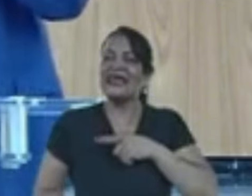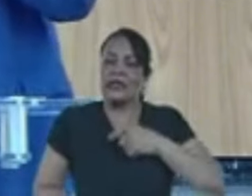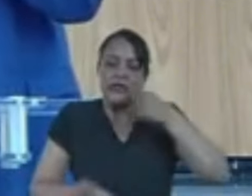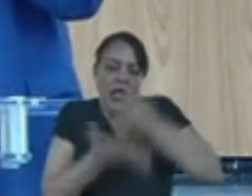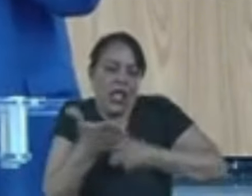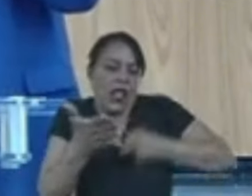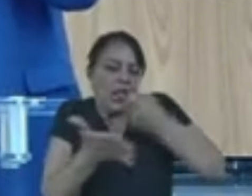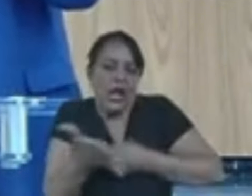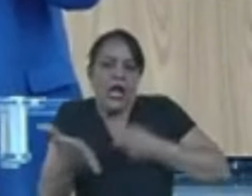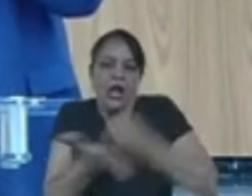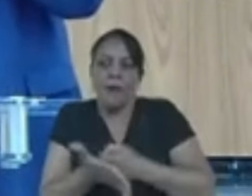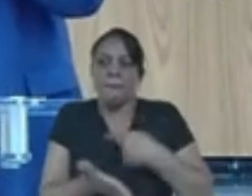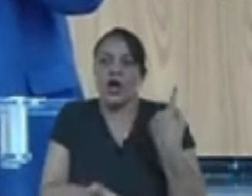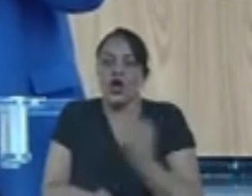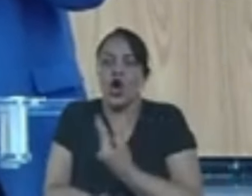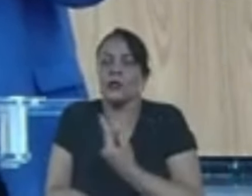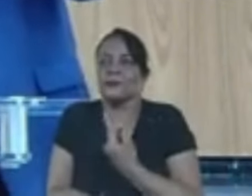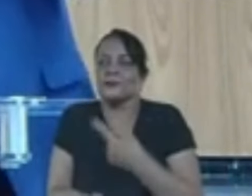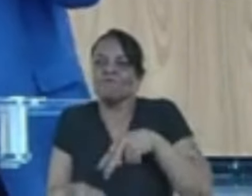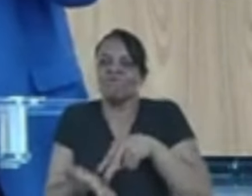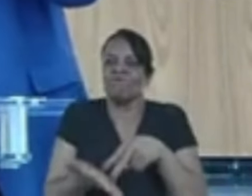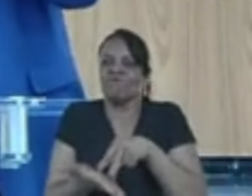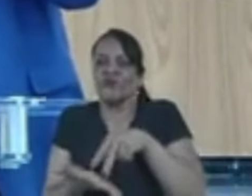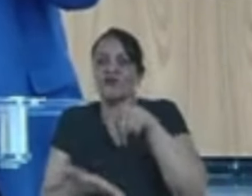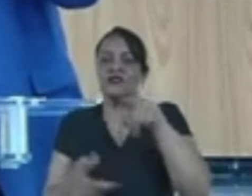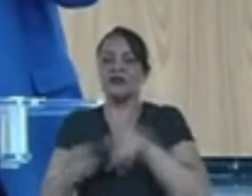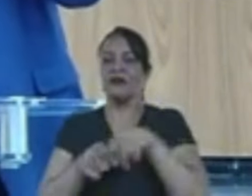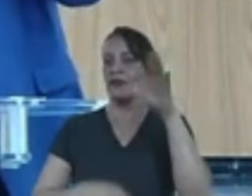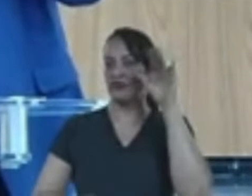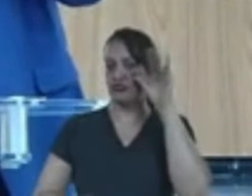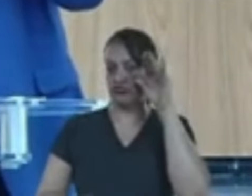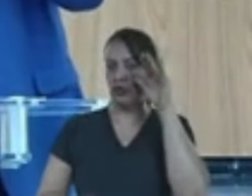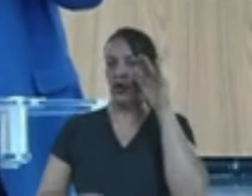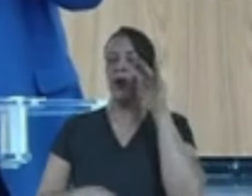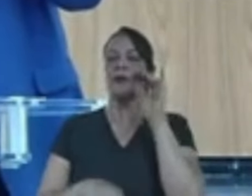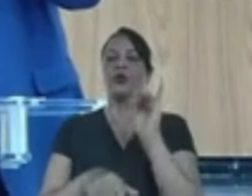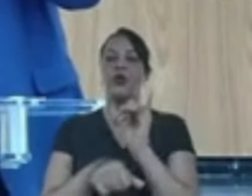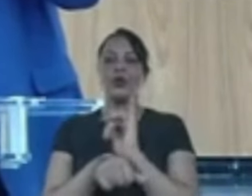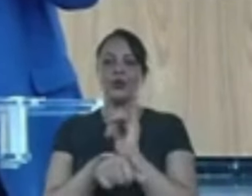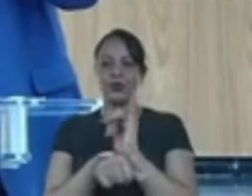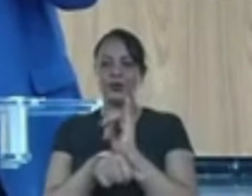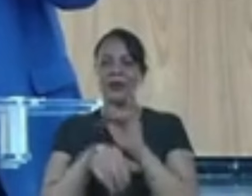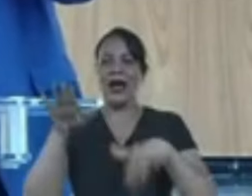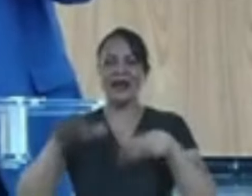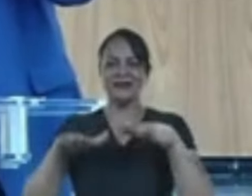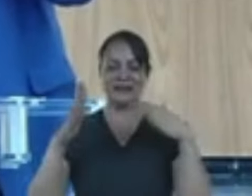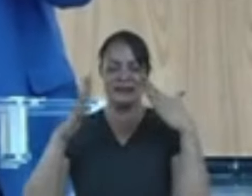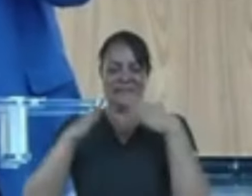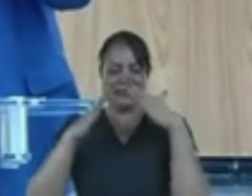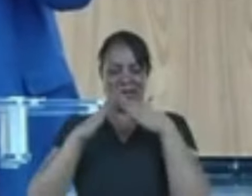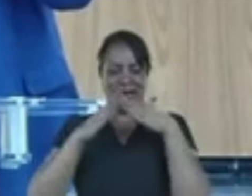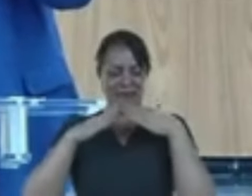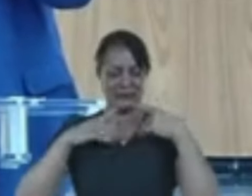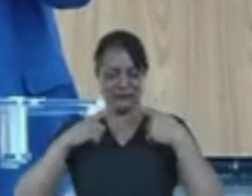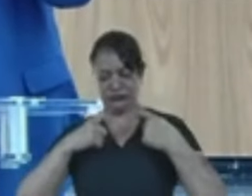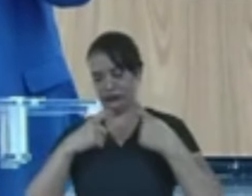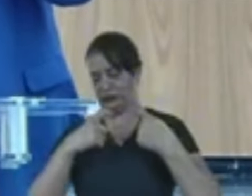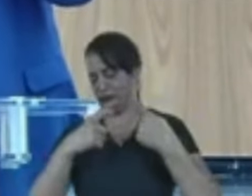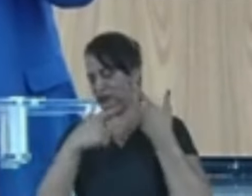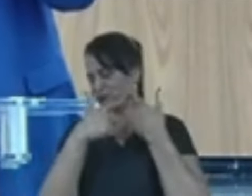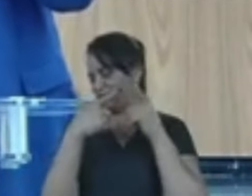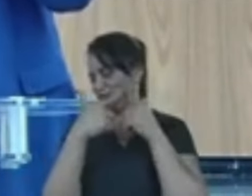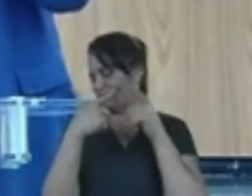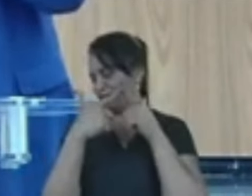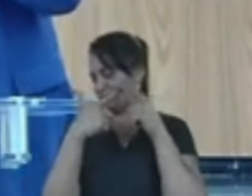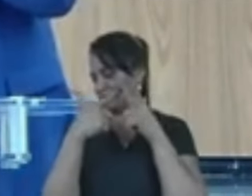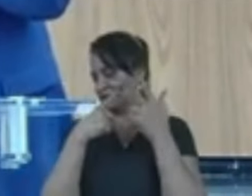desarticular. E você que está me assistindo pelo YouTube, que de repente está tendo uma batalha em casa tremenda, você